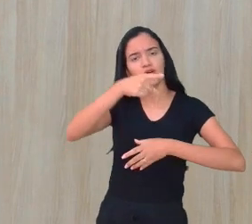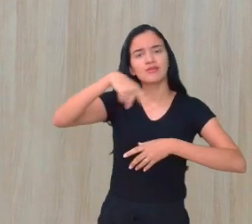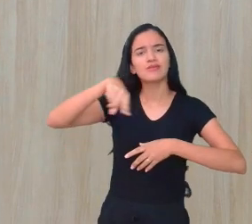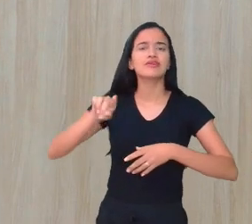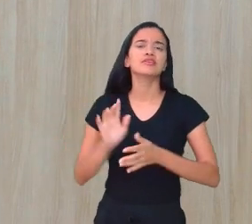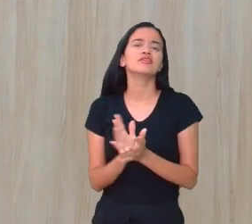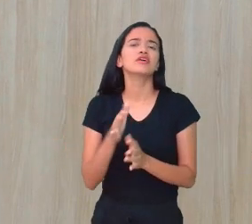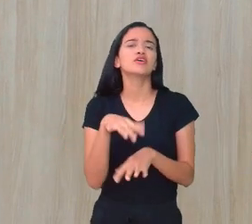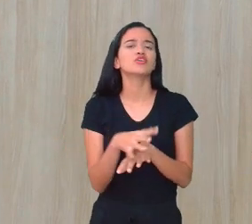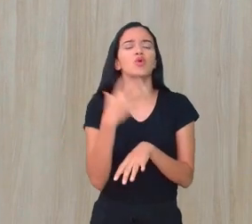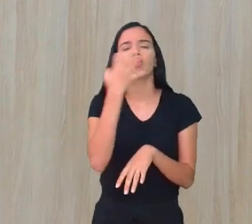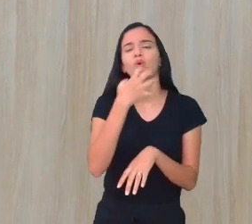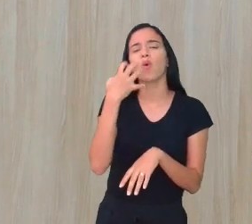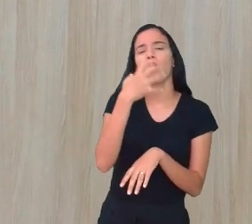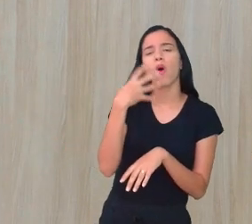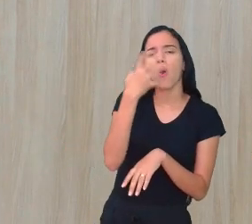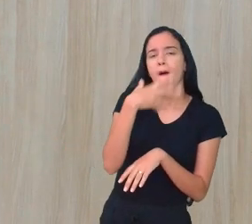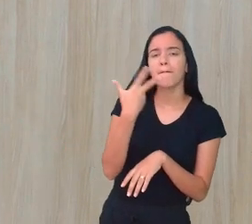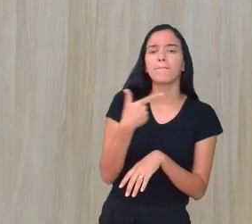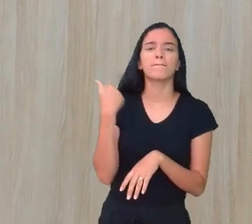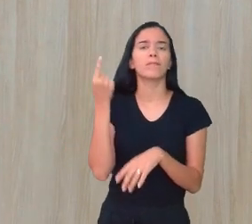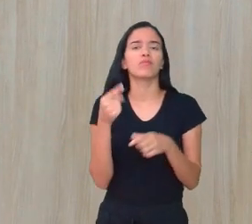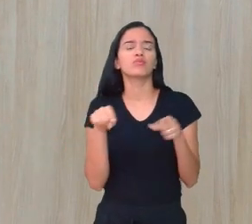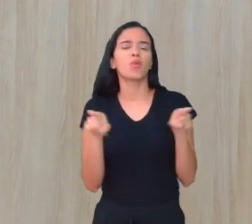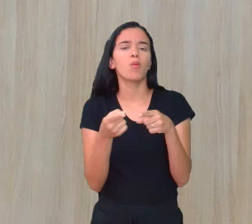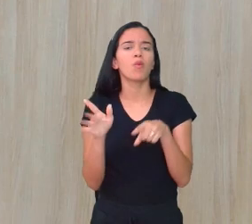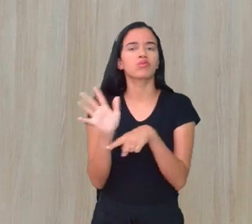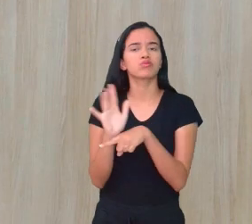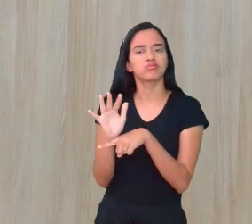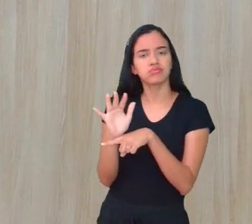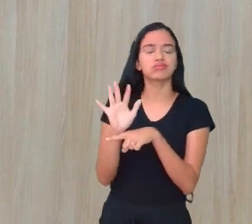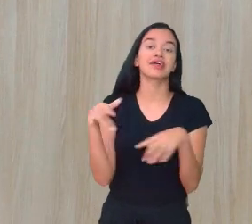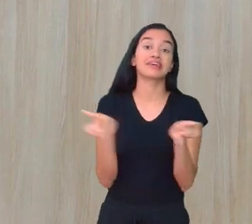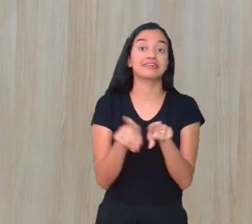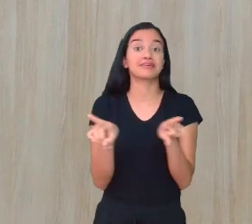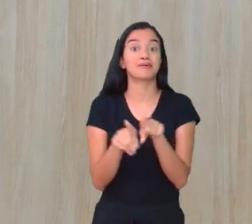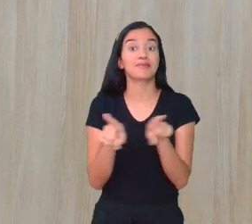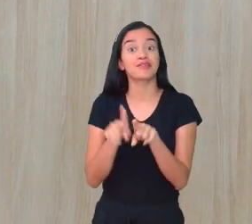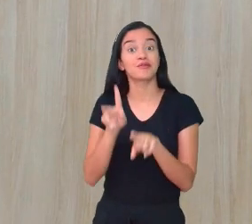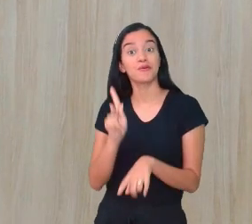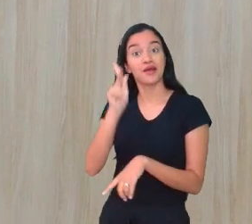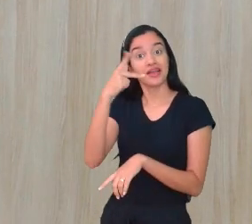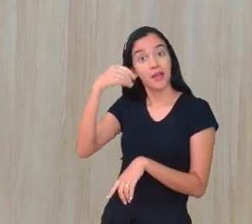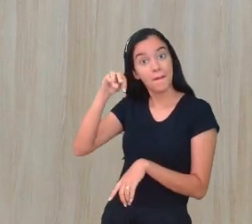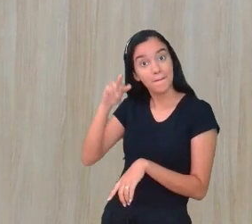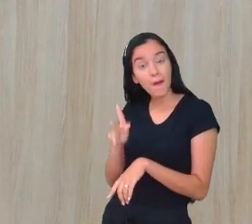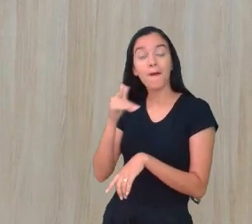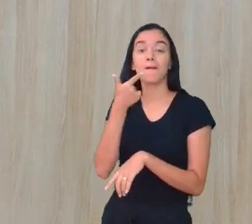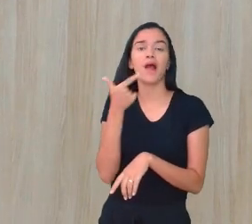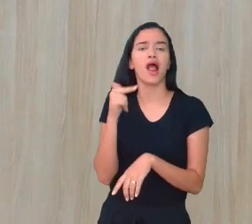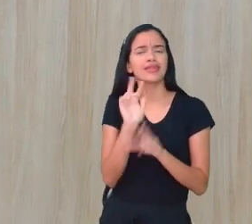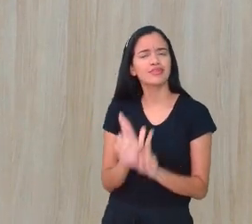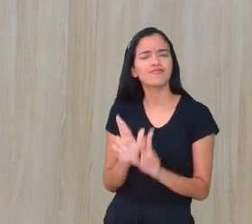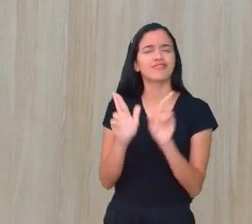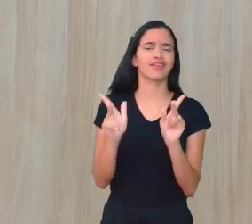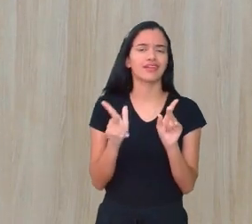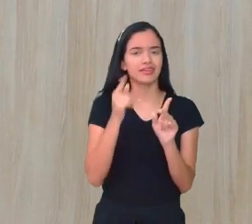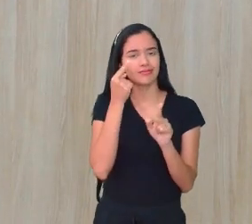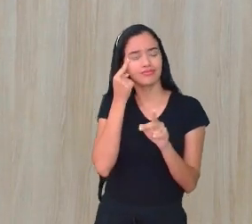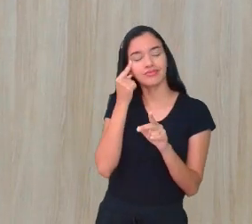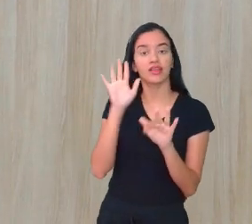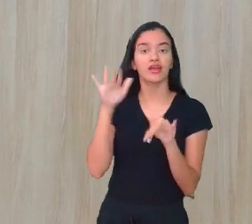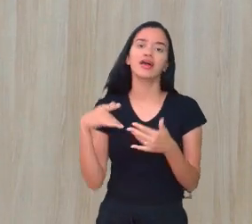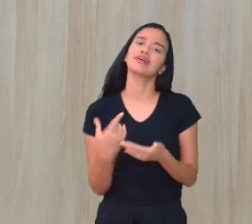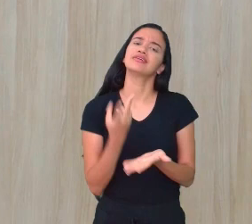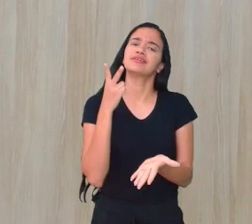escutam música, assistem filmes, né? A galera do K-pop aí que, né, escuta aí um idioma diferente. Então, a